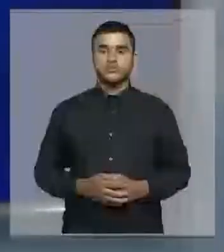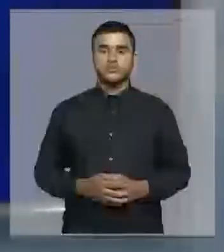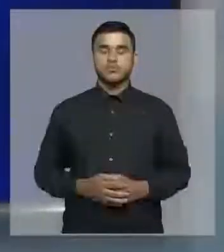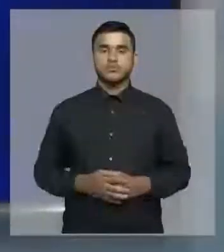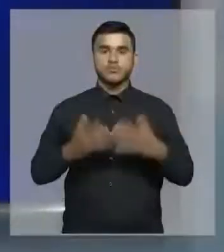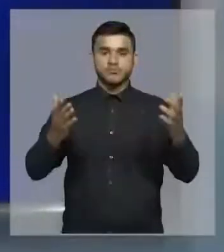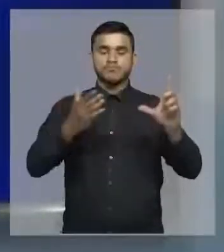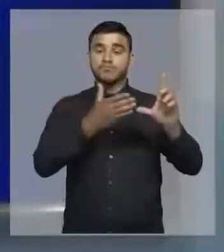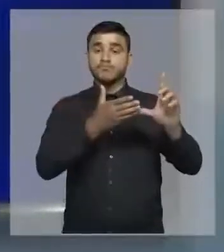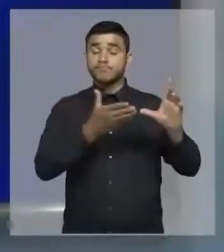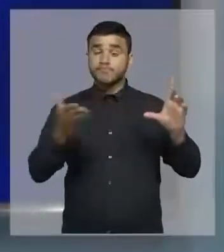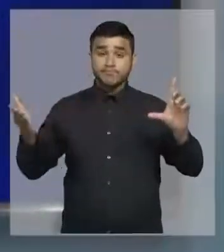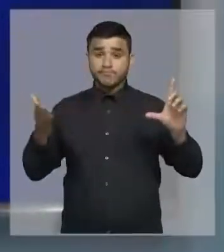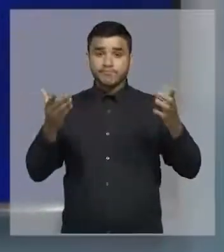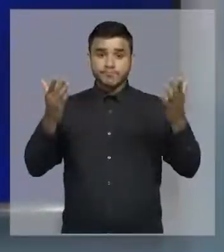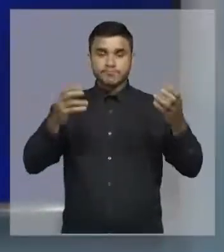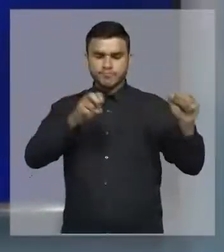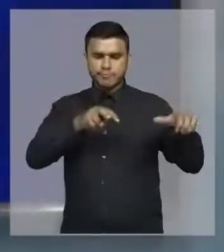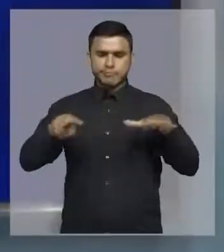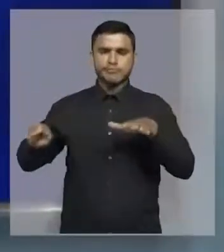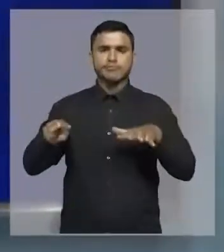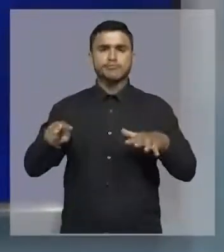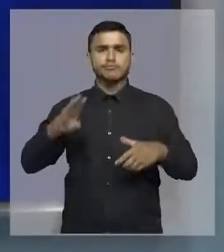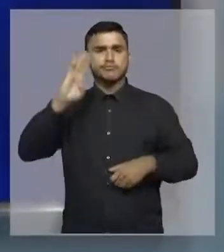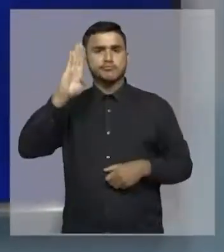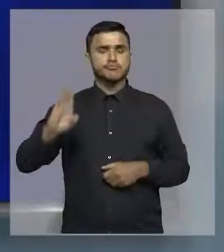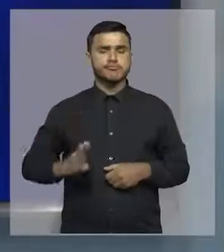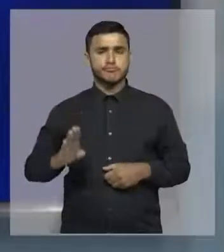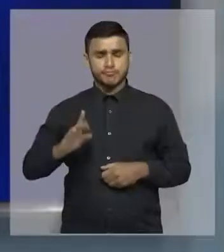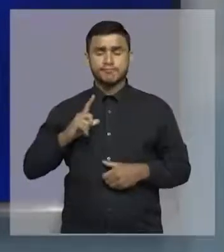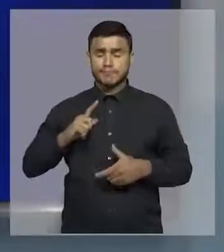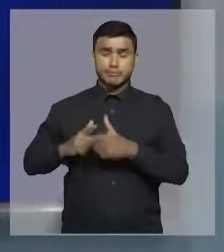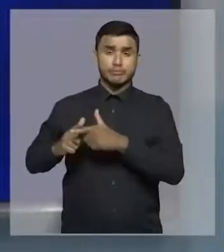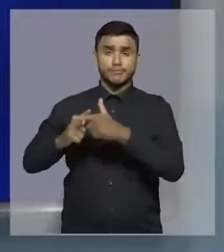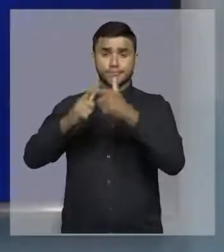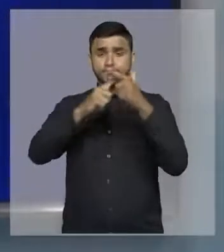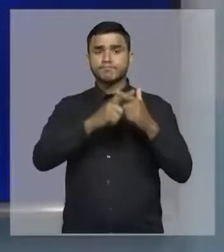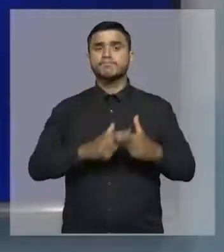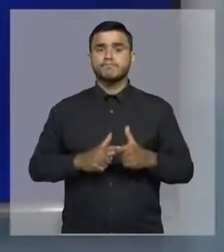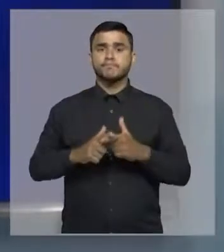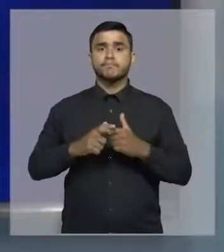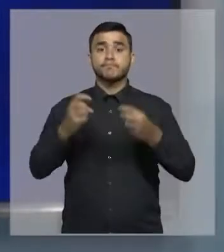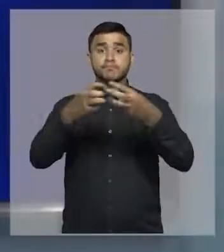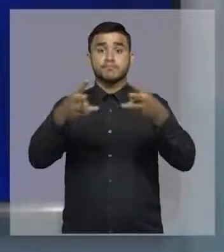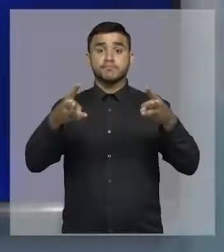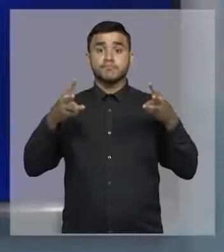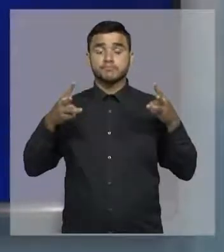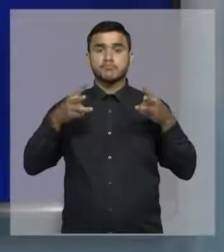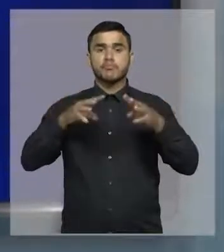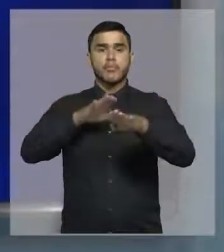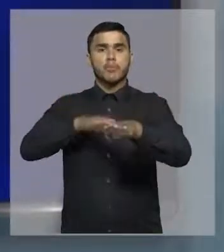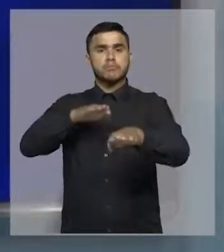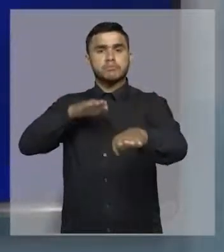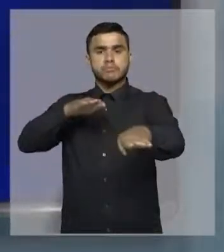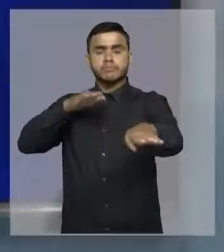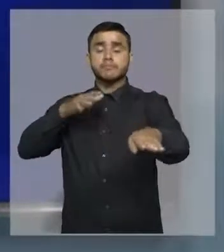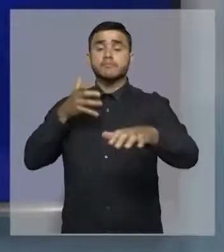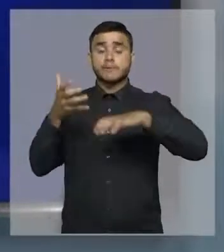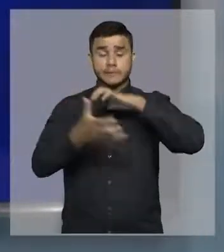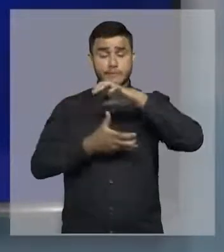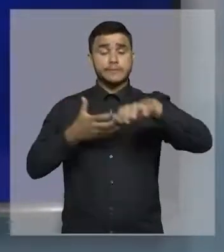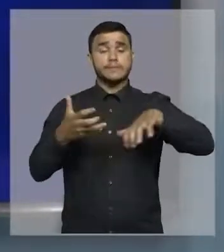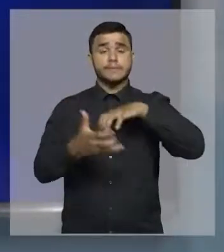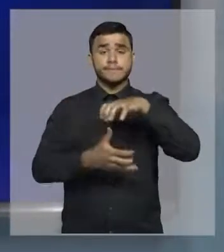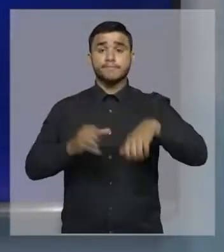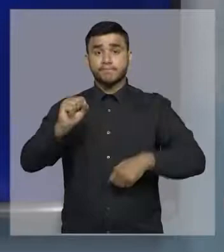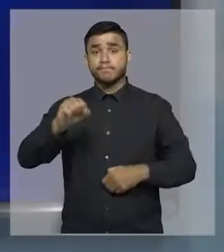Na semana que passou, o Brasil quase que colapsou em razão da greve dos caminhoneiros. Alguns